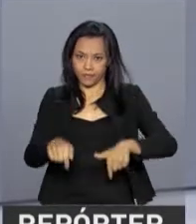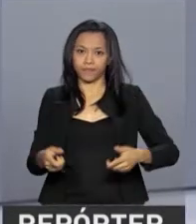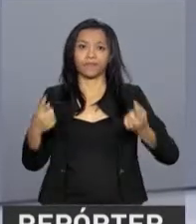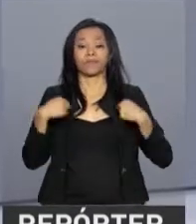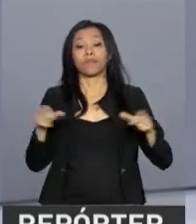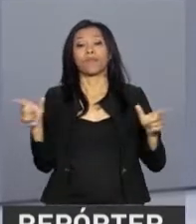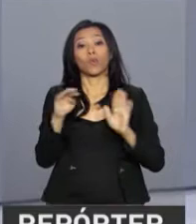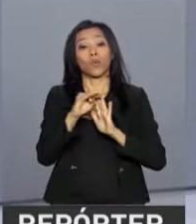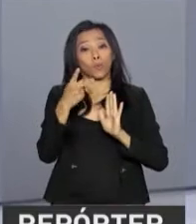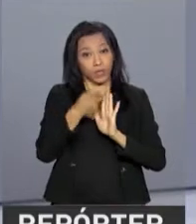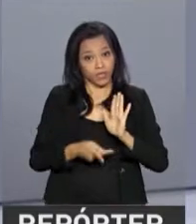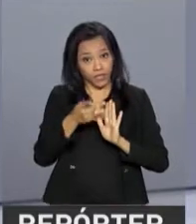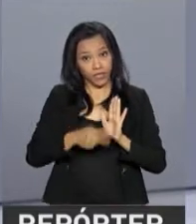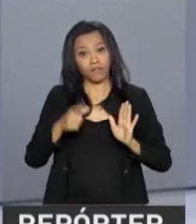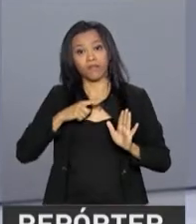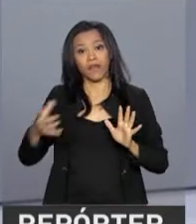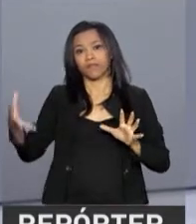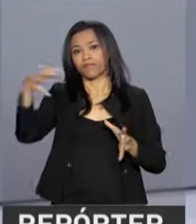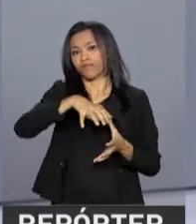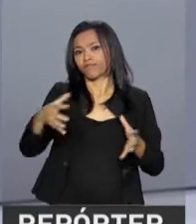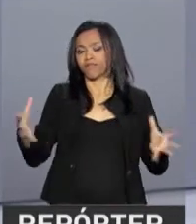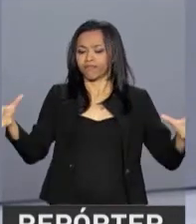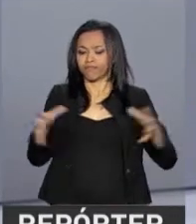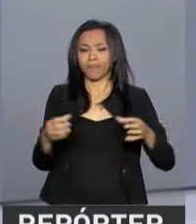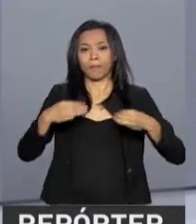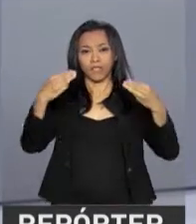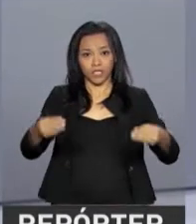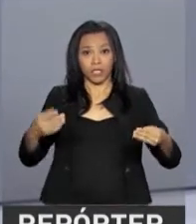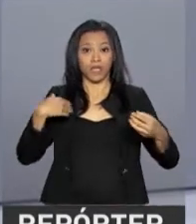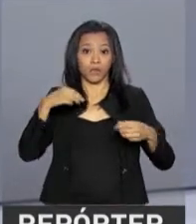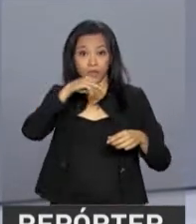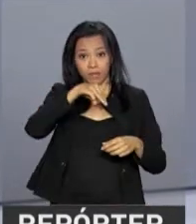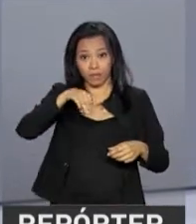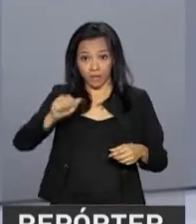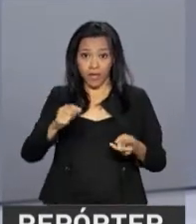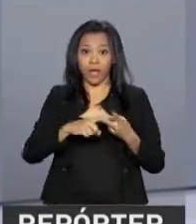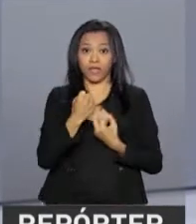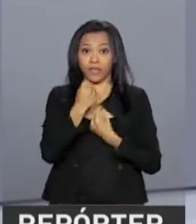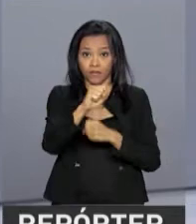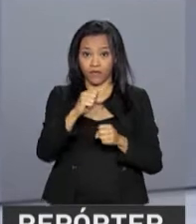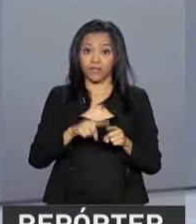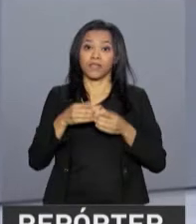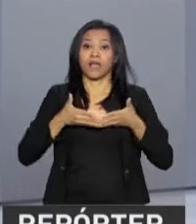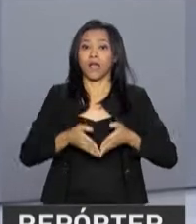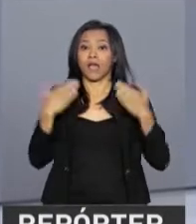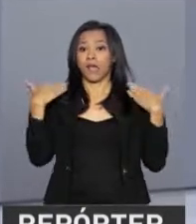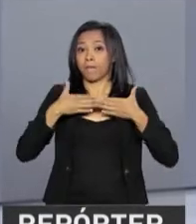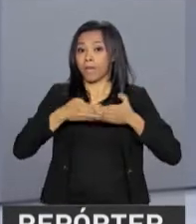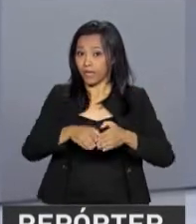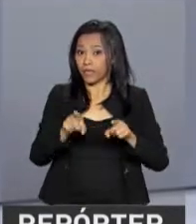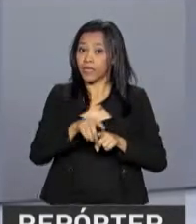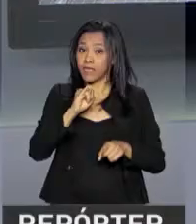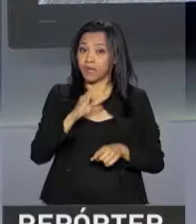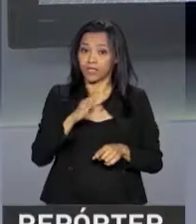vai integrar um conjunto de órgãos da união como os ministérios do meio ambiente da defesa a marinha eo bg além de estados e